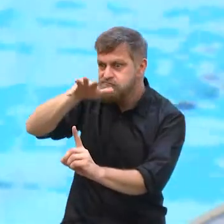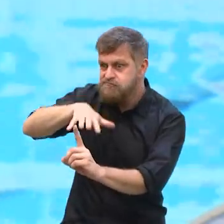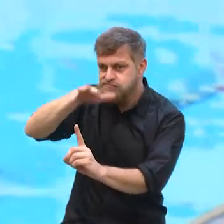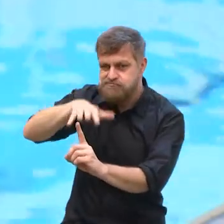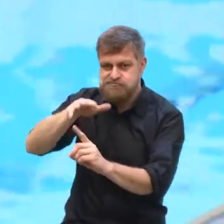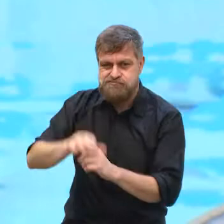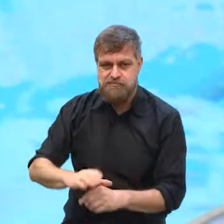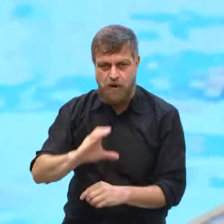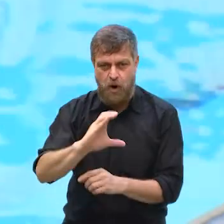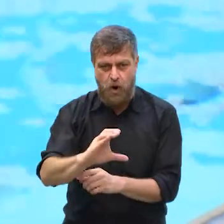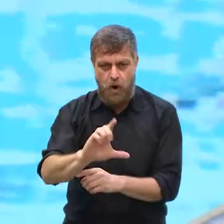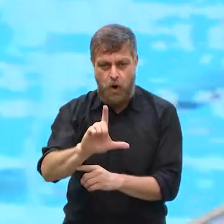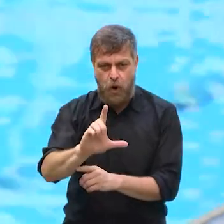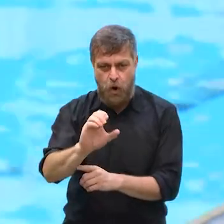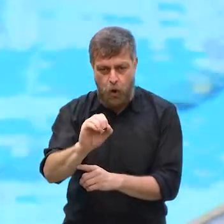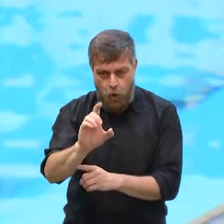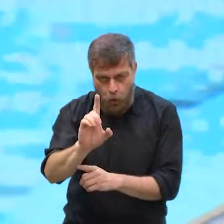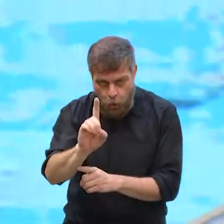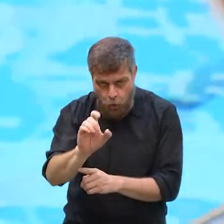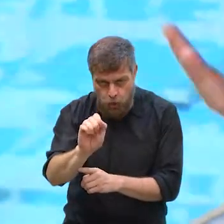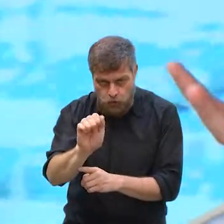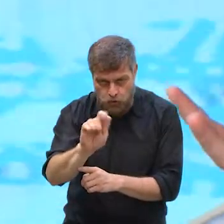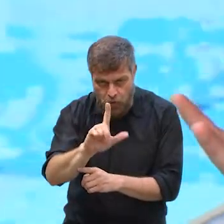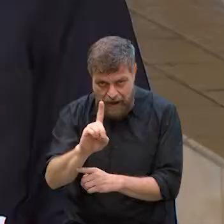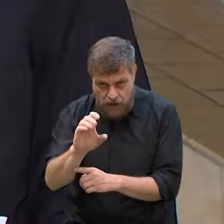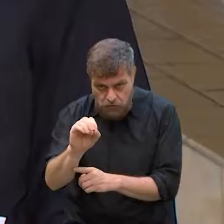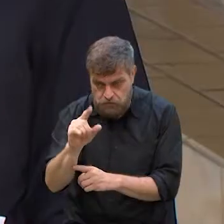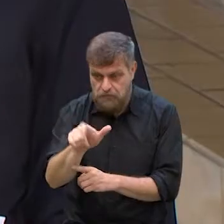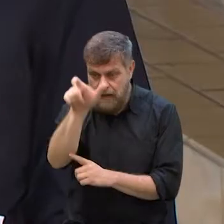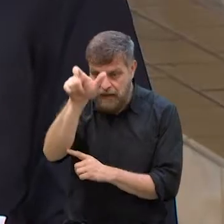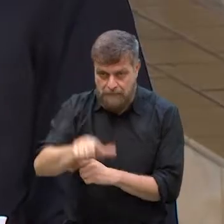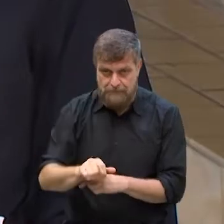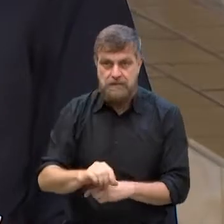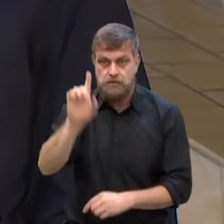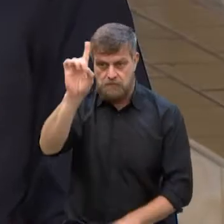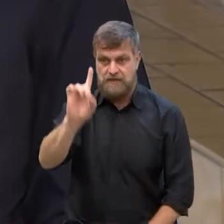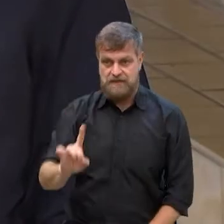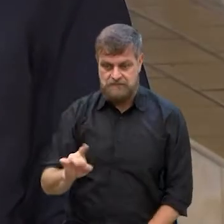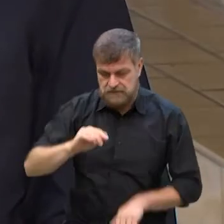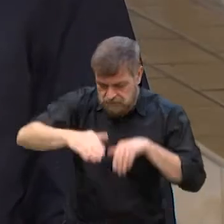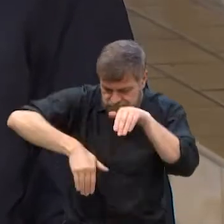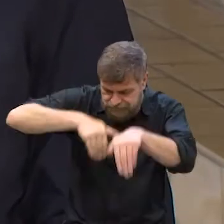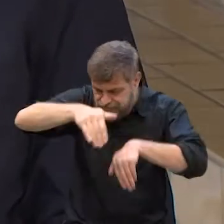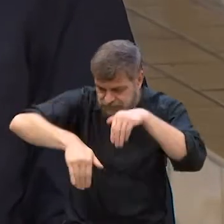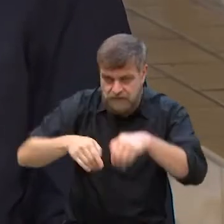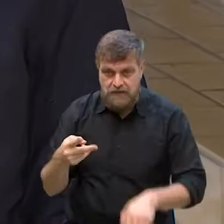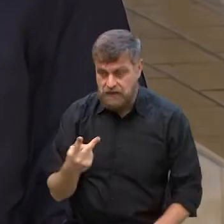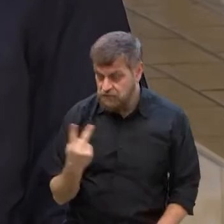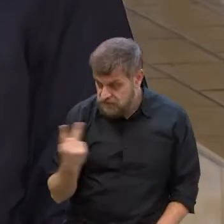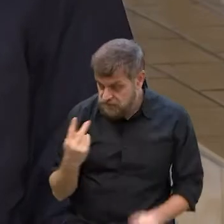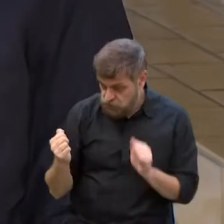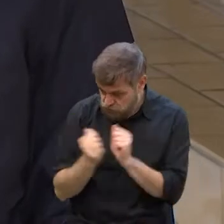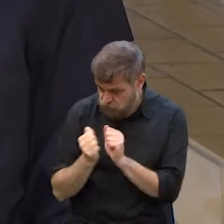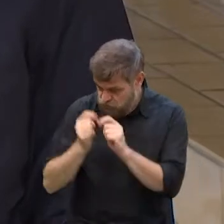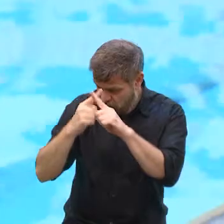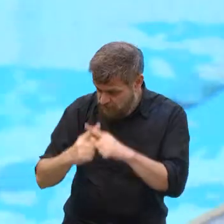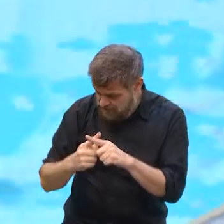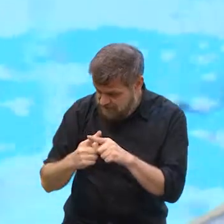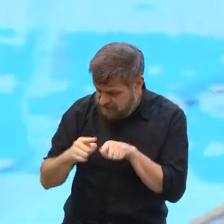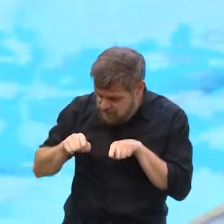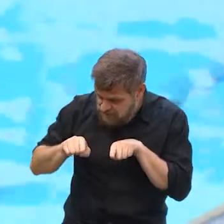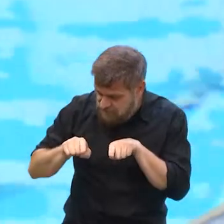o privilégio de conviver, de competir com ele. Como é que é essa experiência?